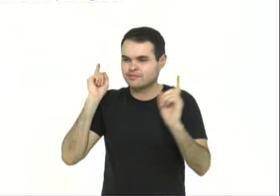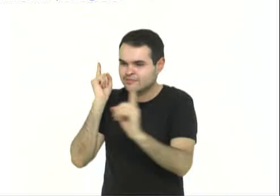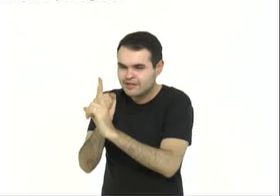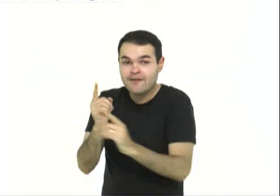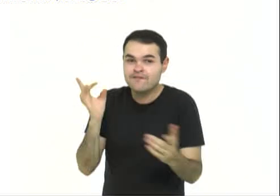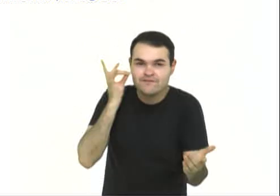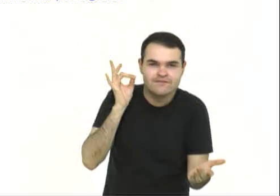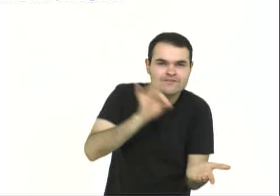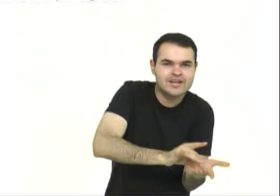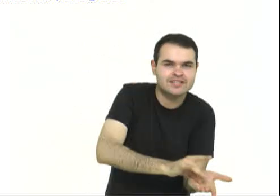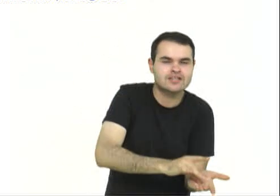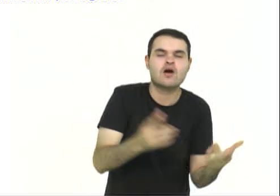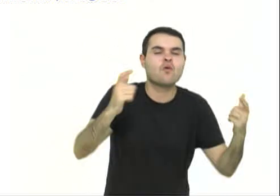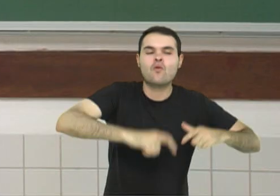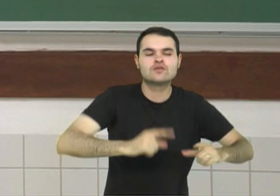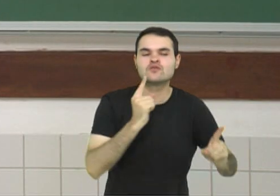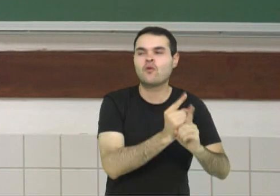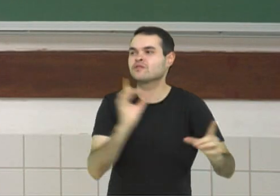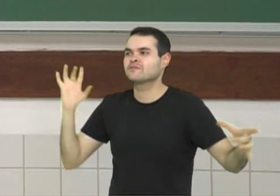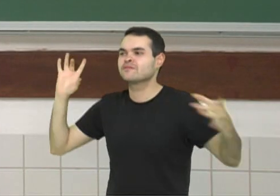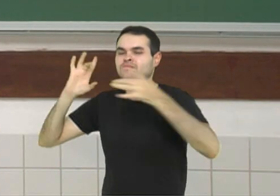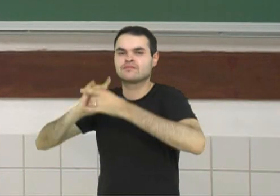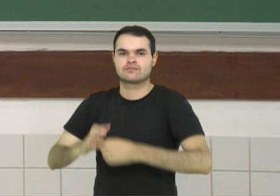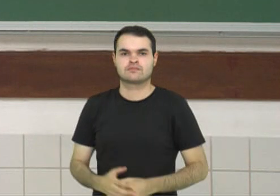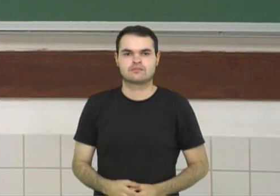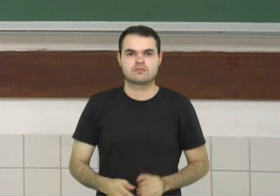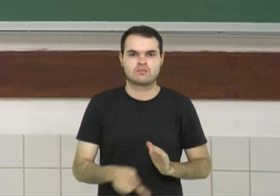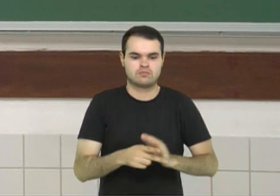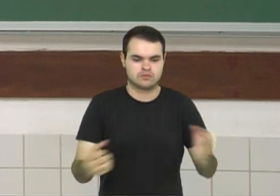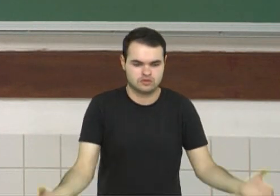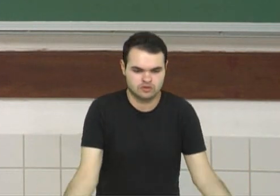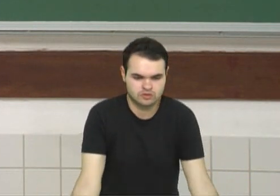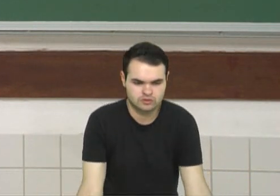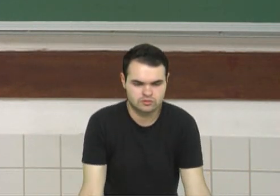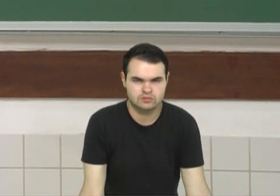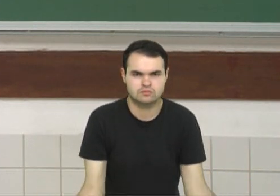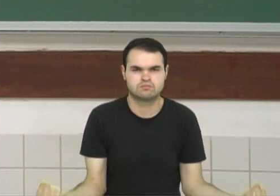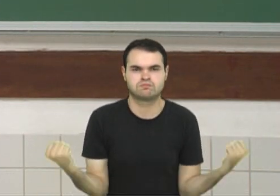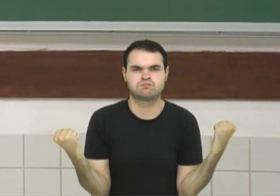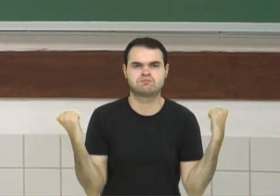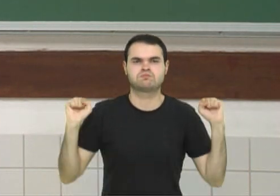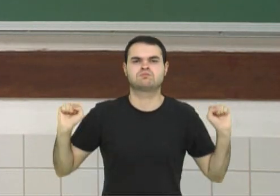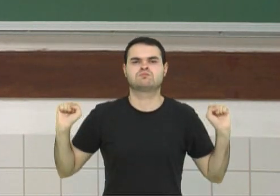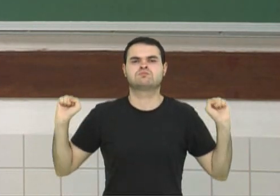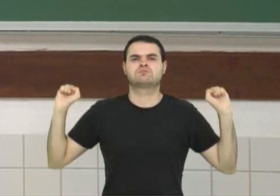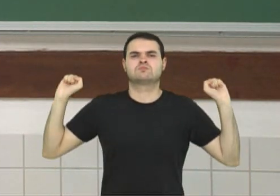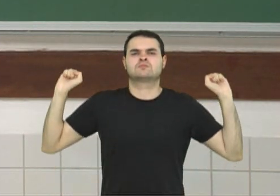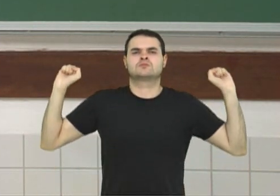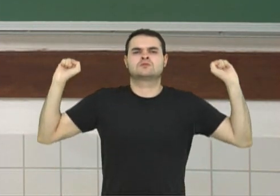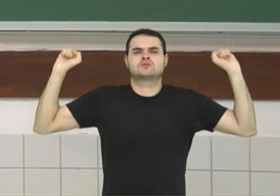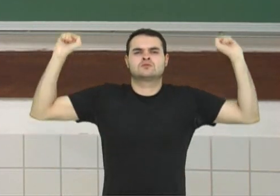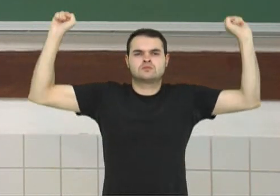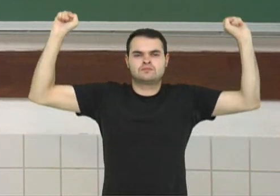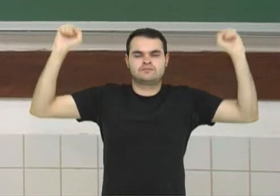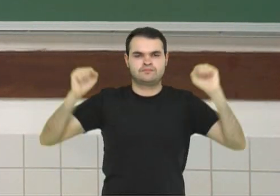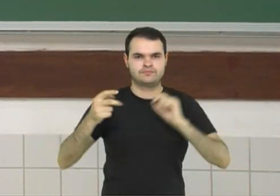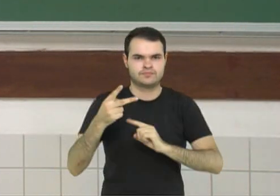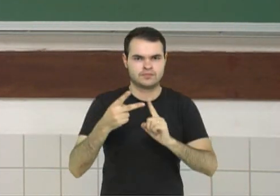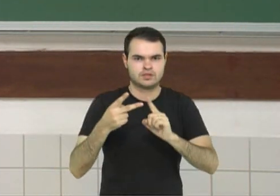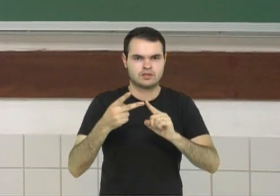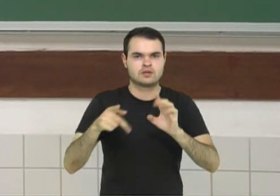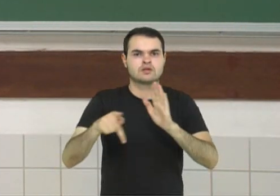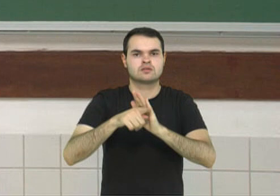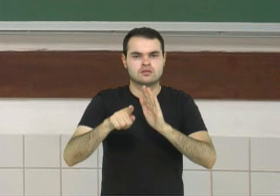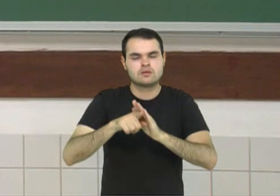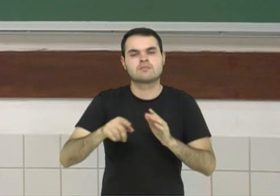Hulks aonde? No levantamento de peso, também conhecido como halterofilismo, e nos